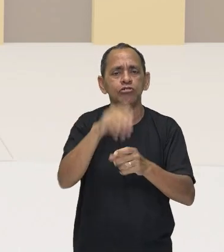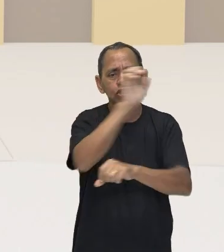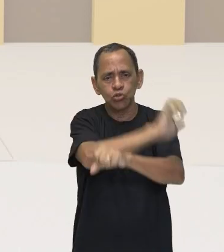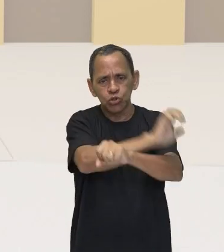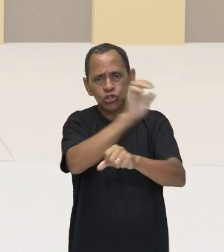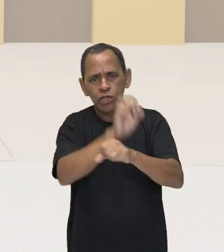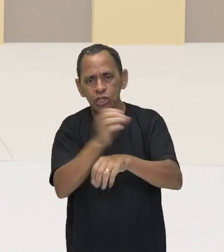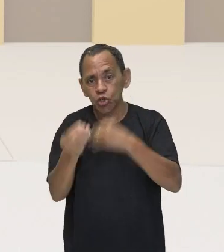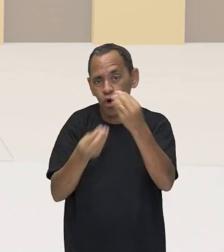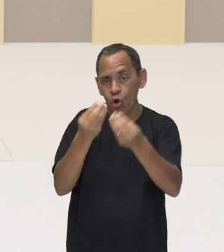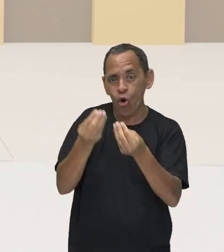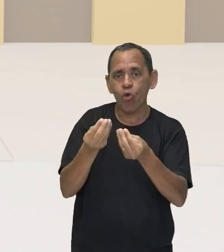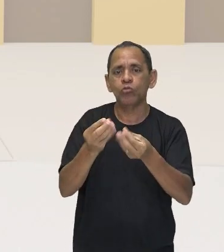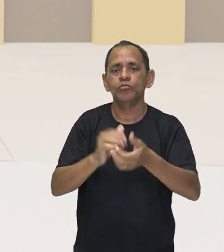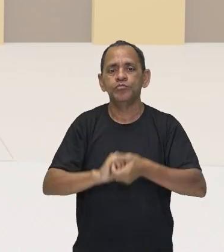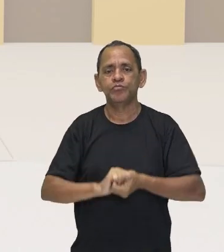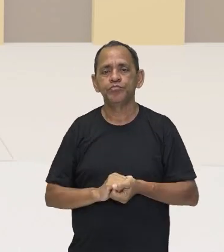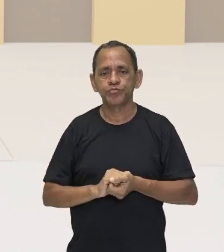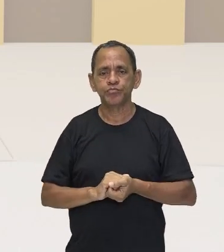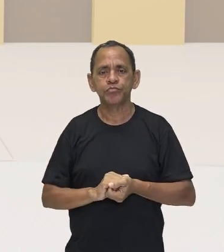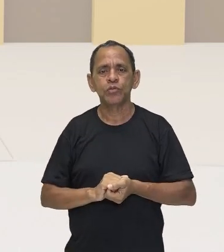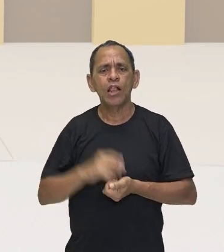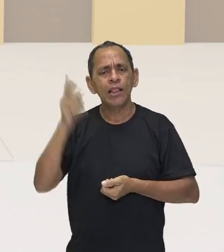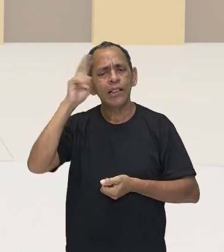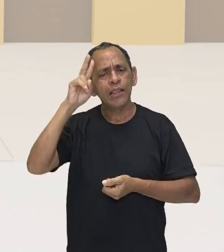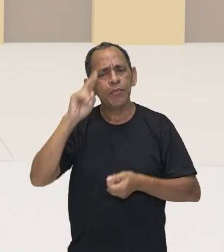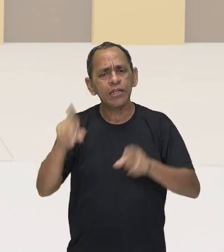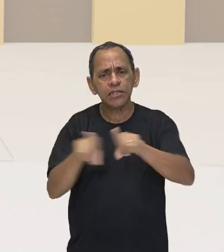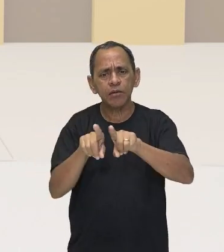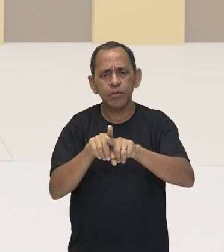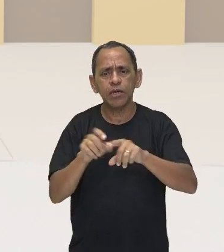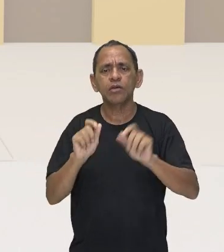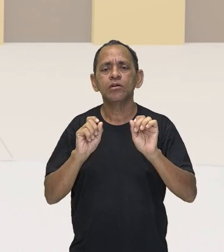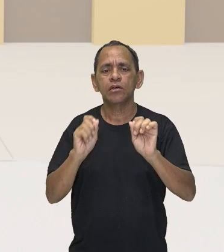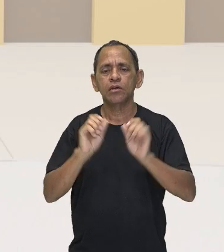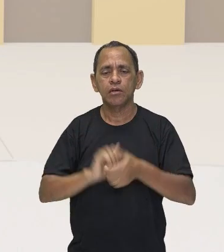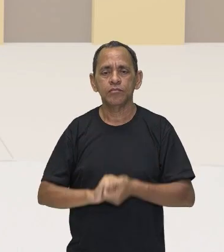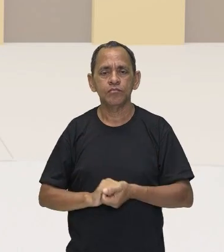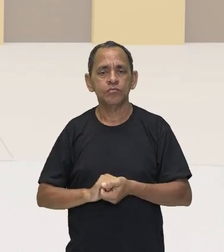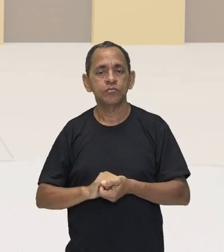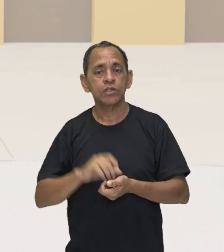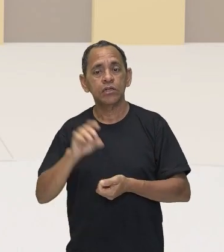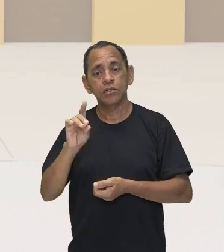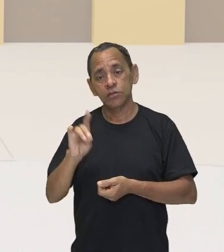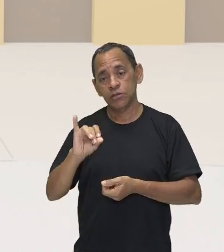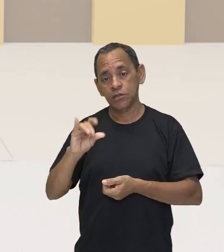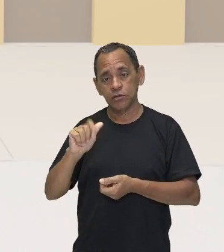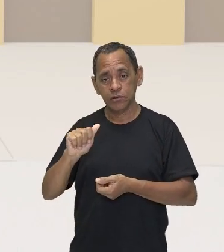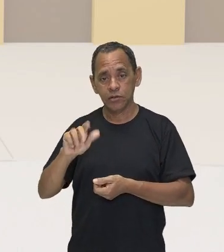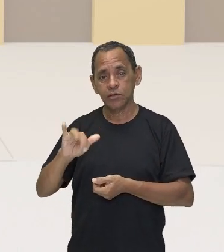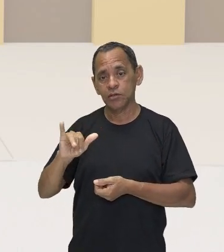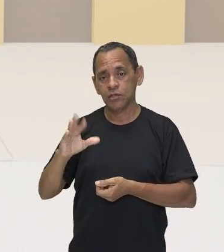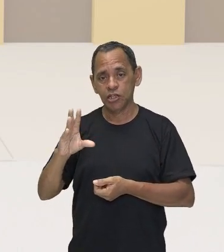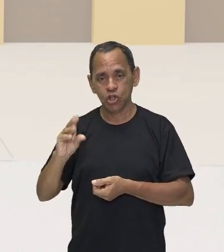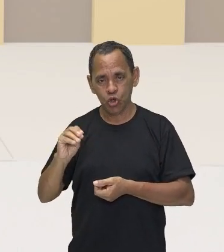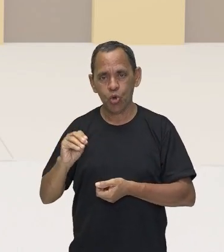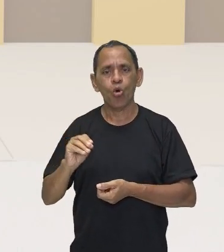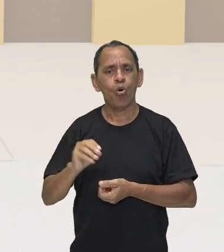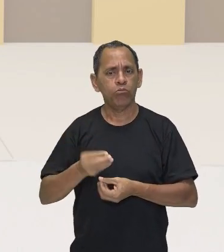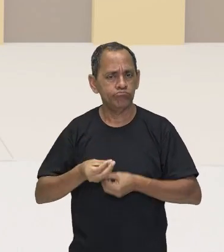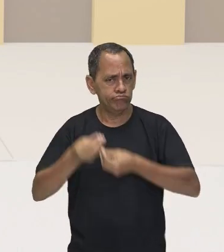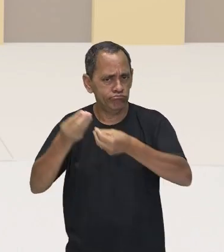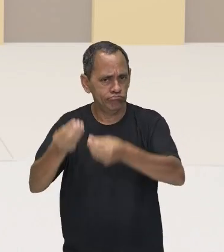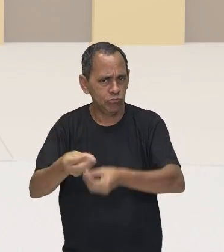esses índices, ok? E lembra lá também que o diário de bordo vocês irão entregar, então, ao professor presencial